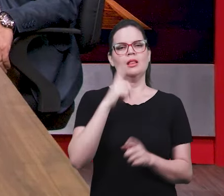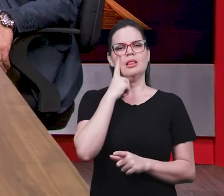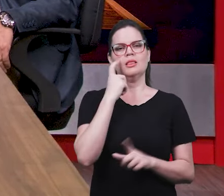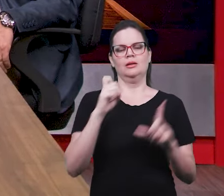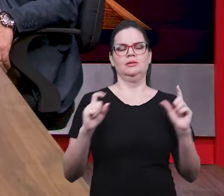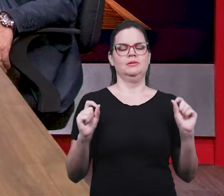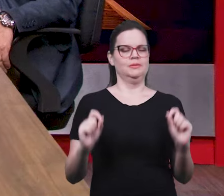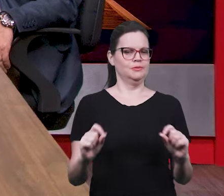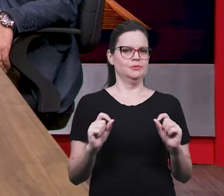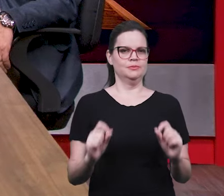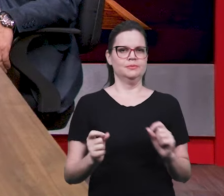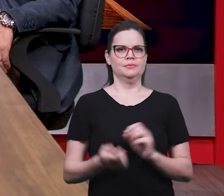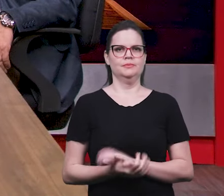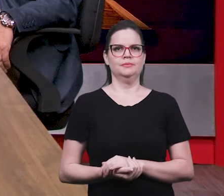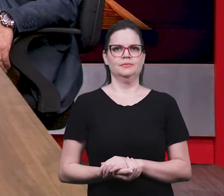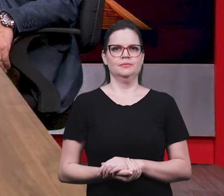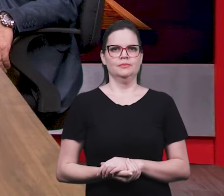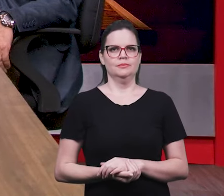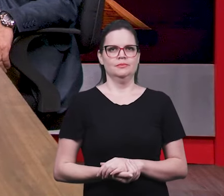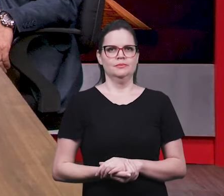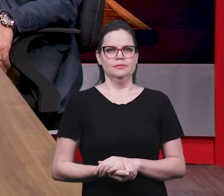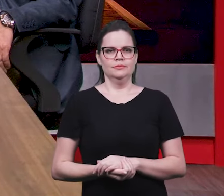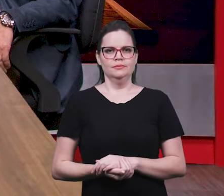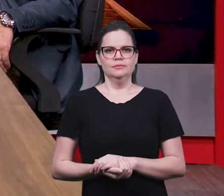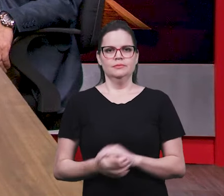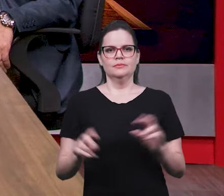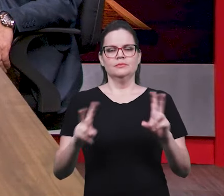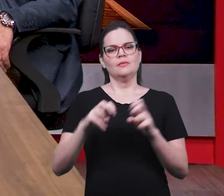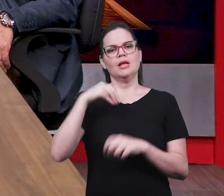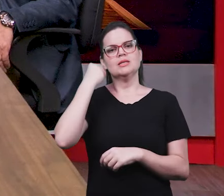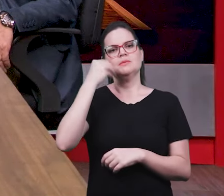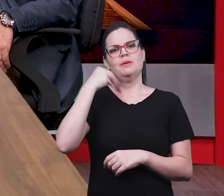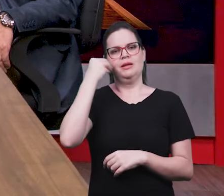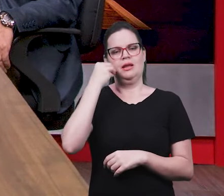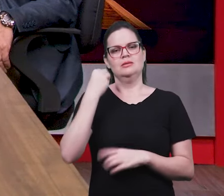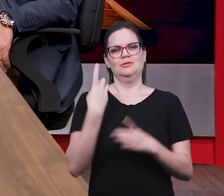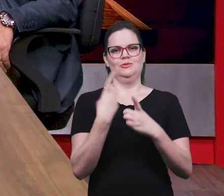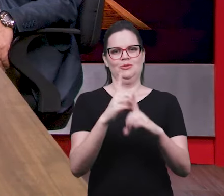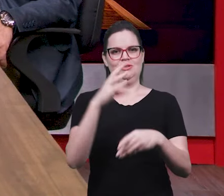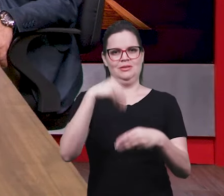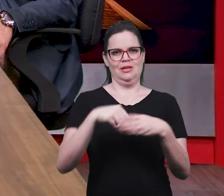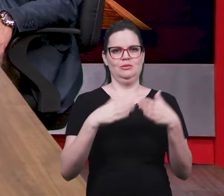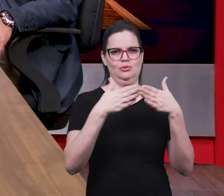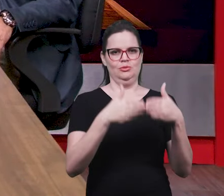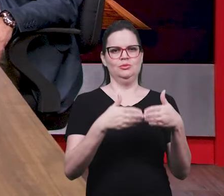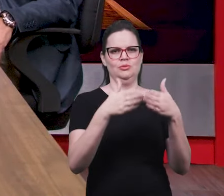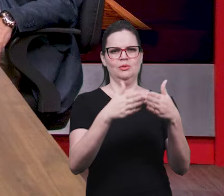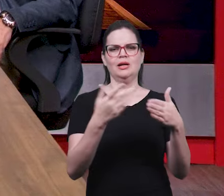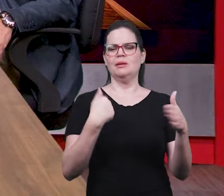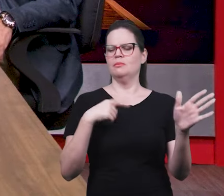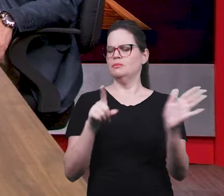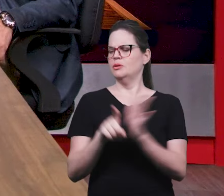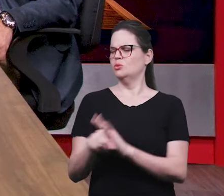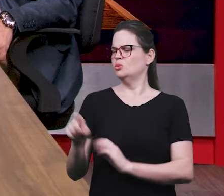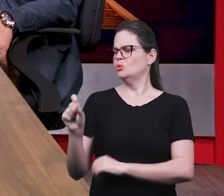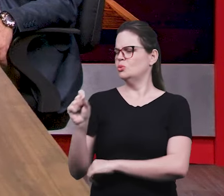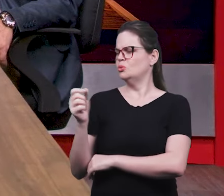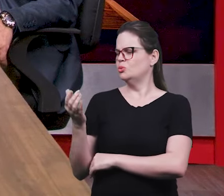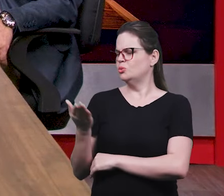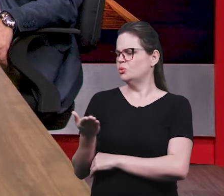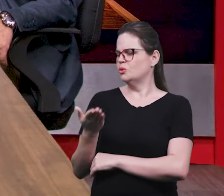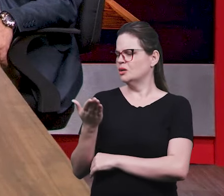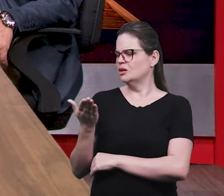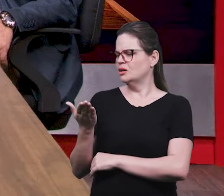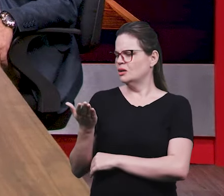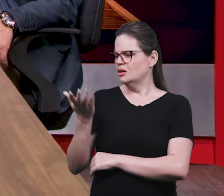acho muito interessante aquela experiência dos discípulos, né, no mar, quando eles perguntaram quem que é esse homem que pode ter o